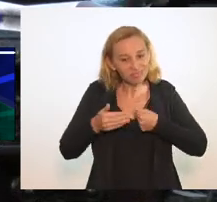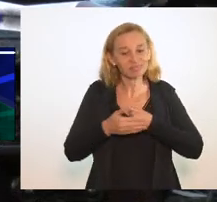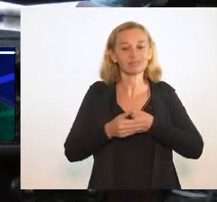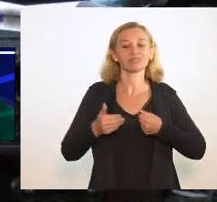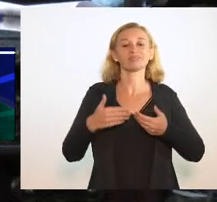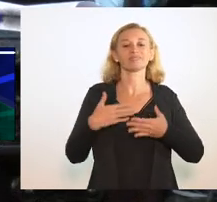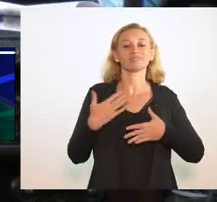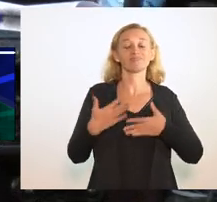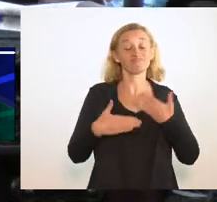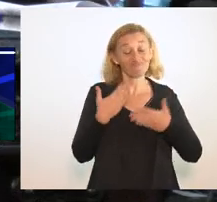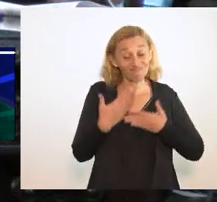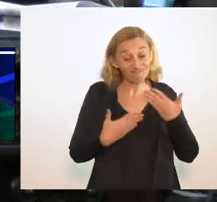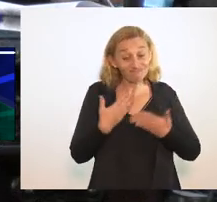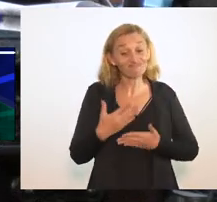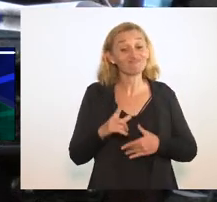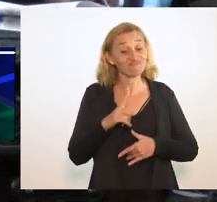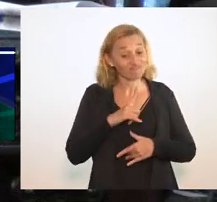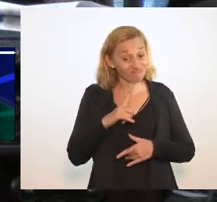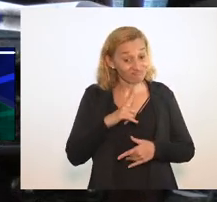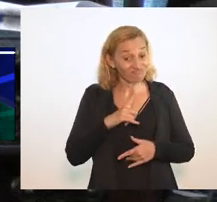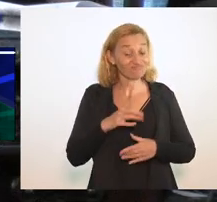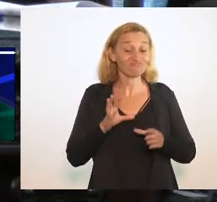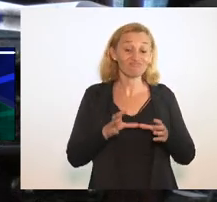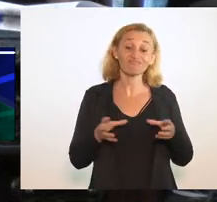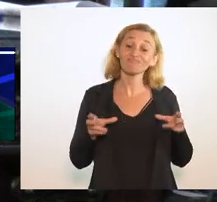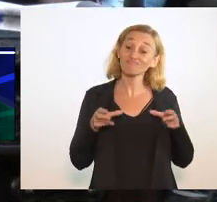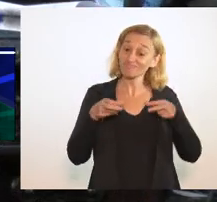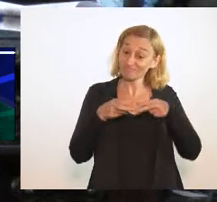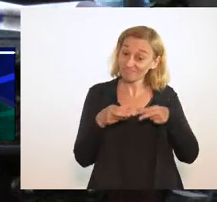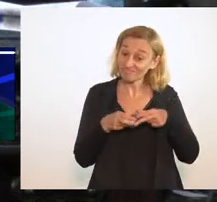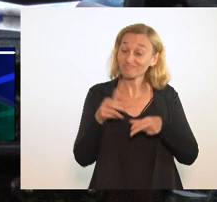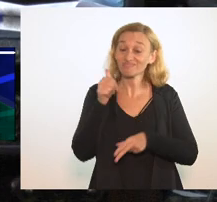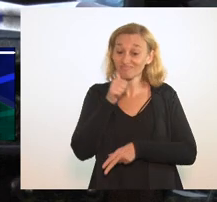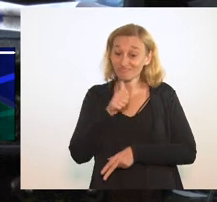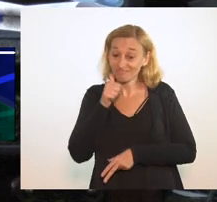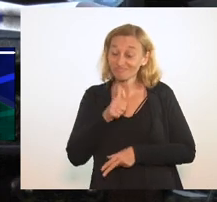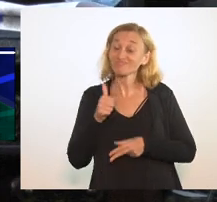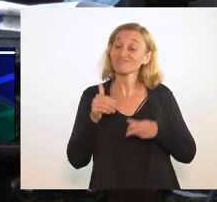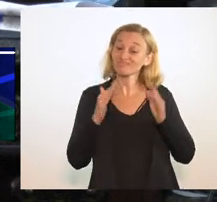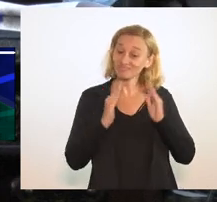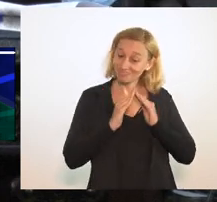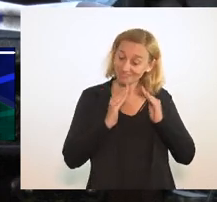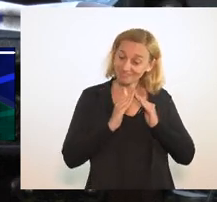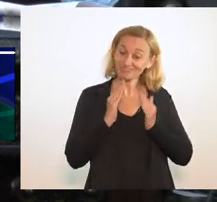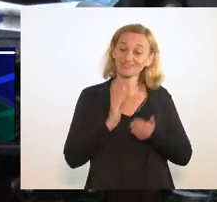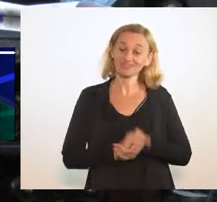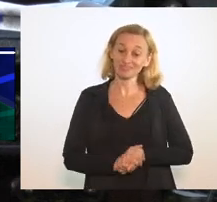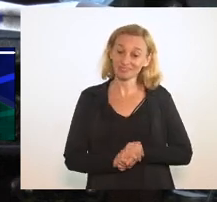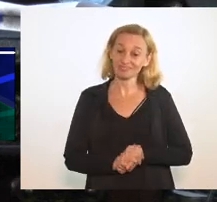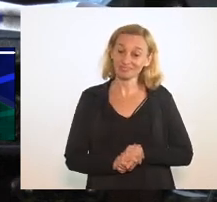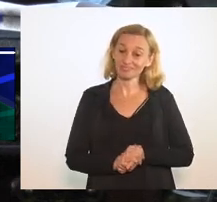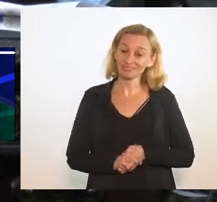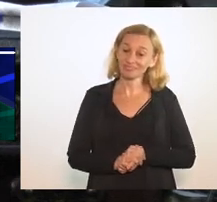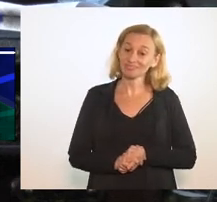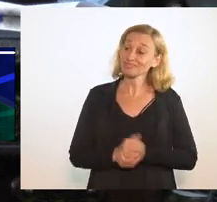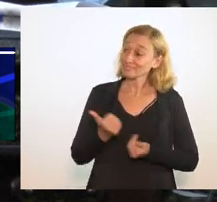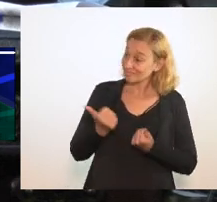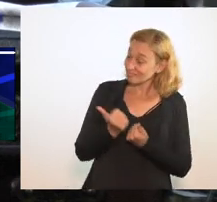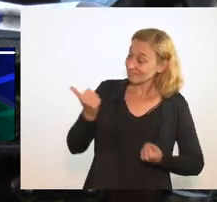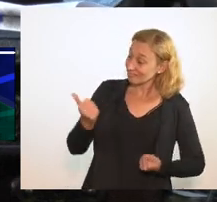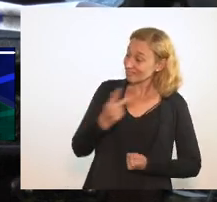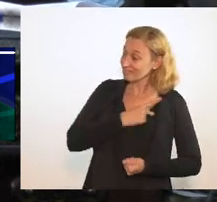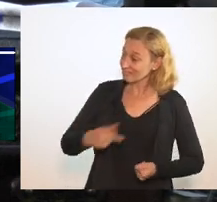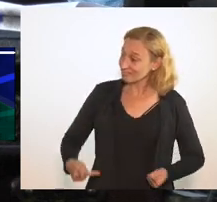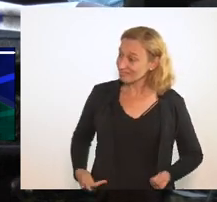prazer que teremos a Comissão da Mulher dessa casa, Vossa Excelência como vice-presidente